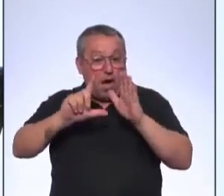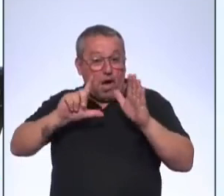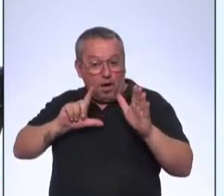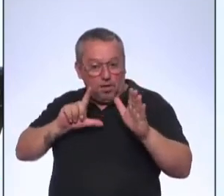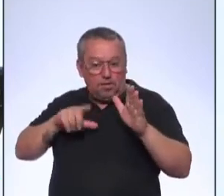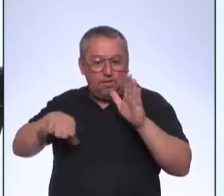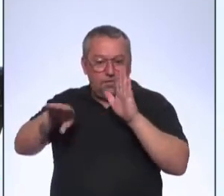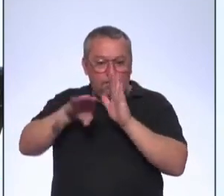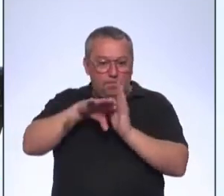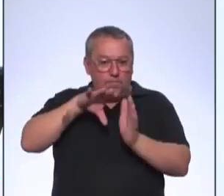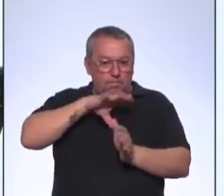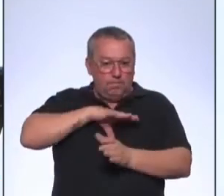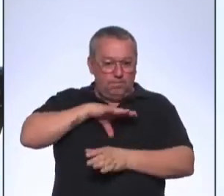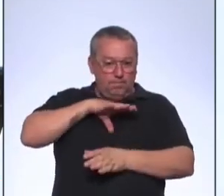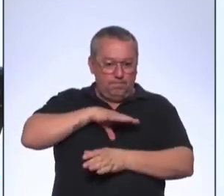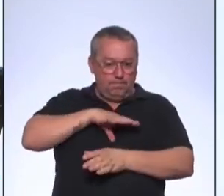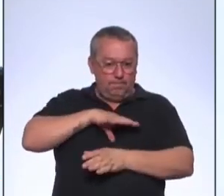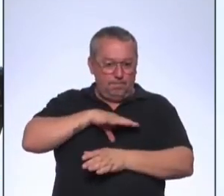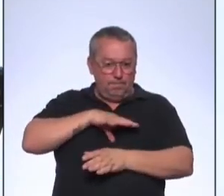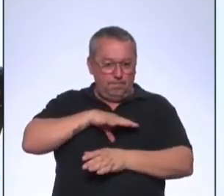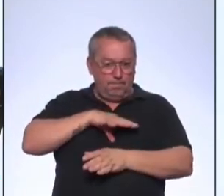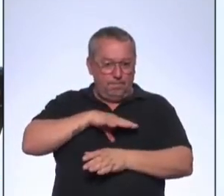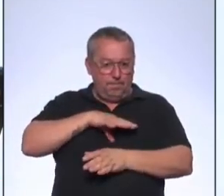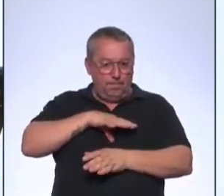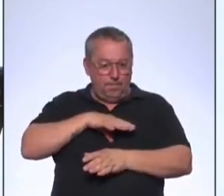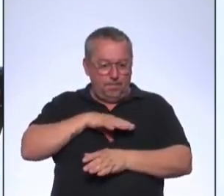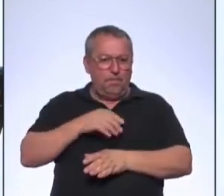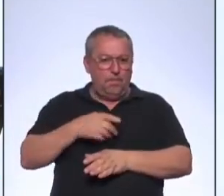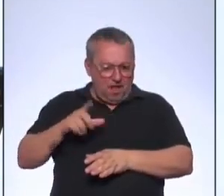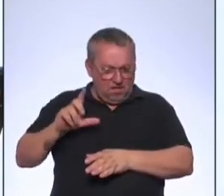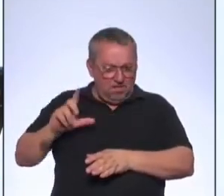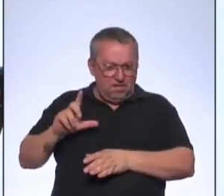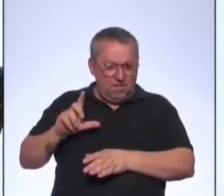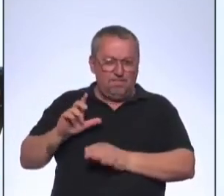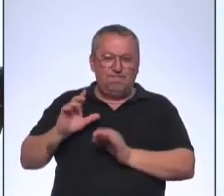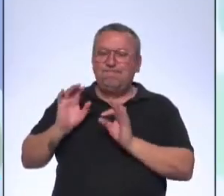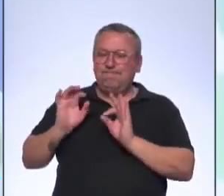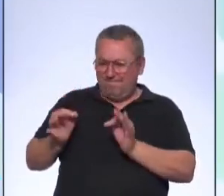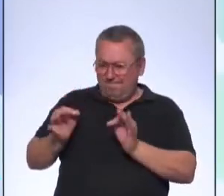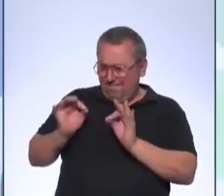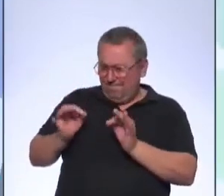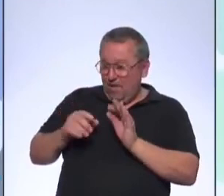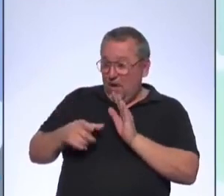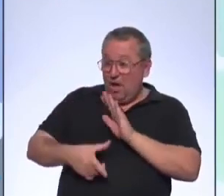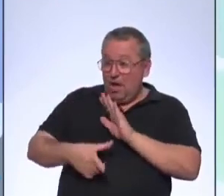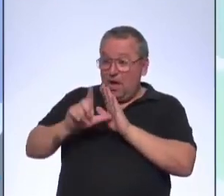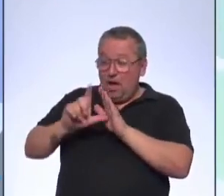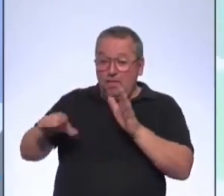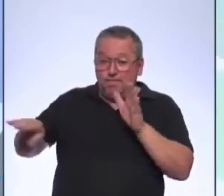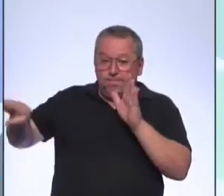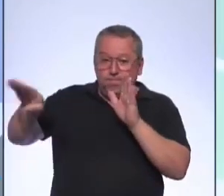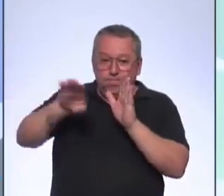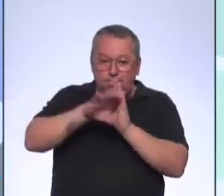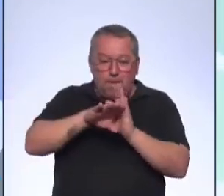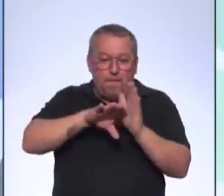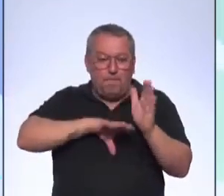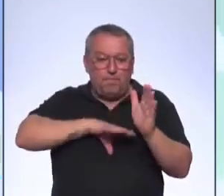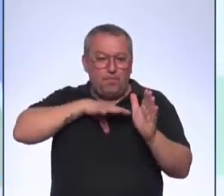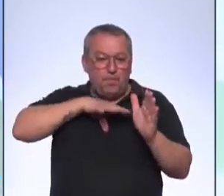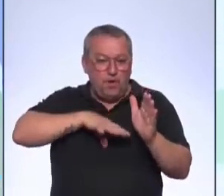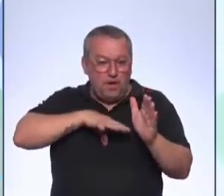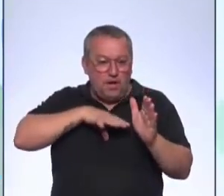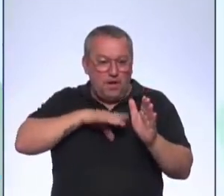dos portugueses? Isso tudo é antes da chegada dos portugueses? Exatamente. Antes da chegada dos portugueses, nós